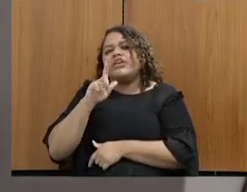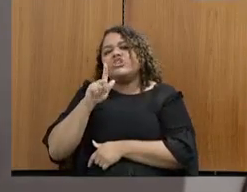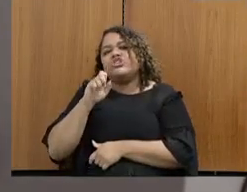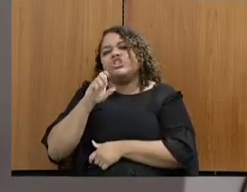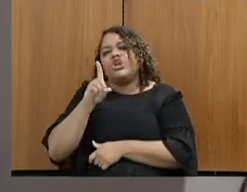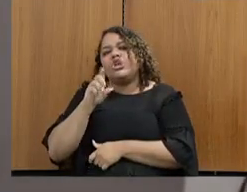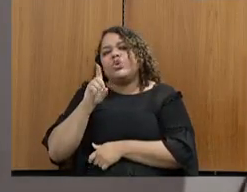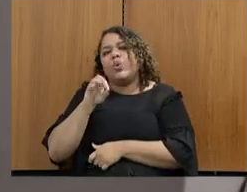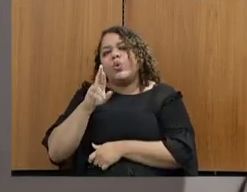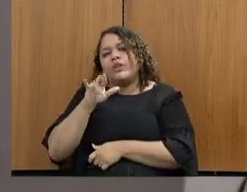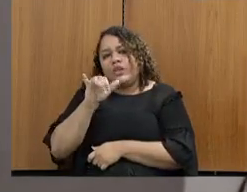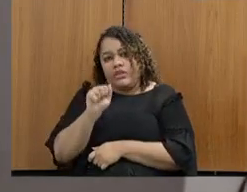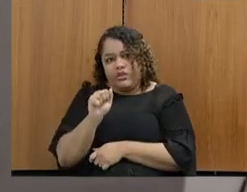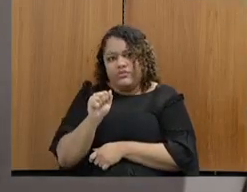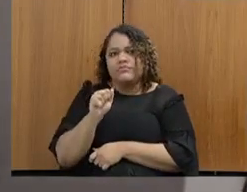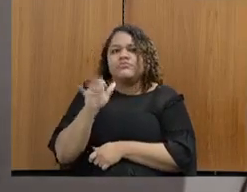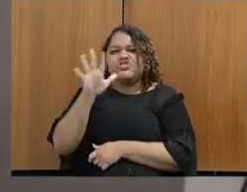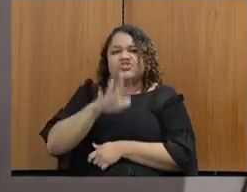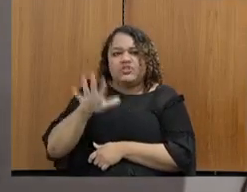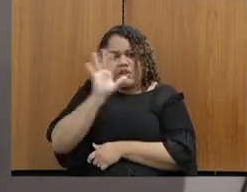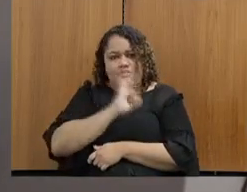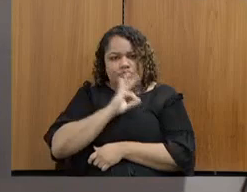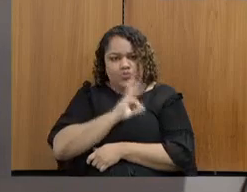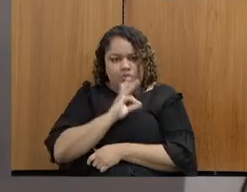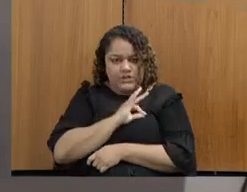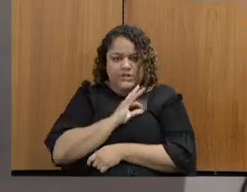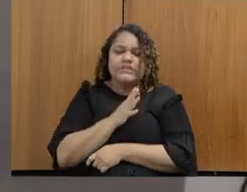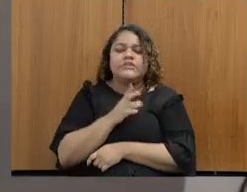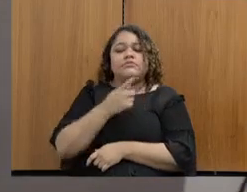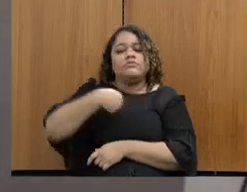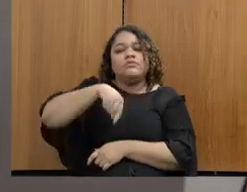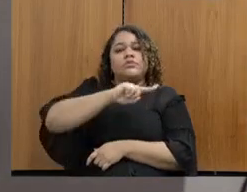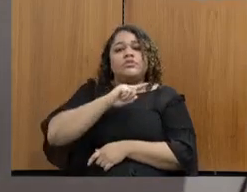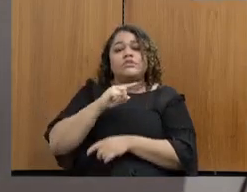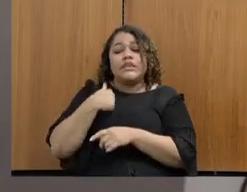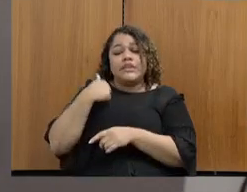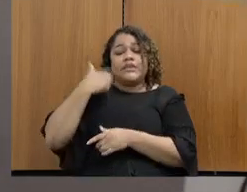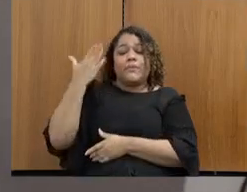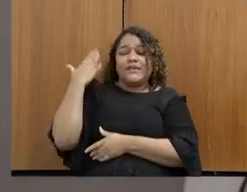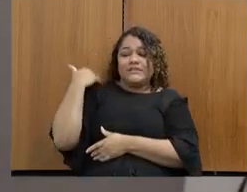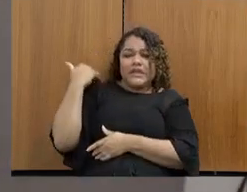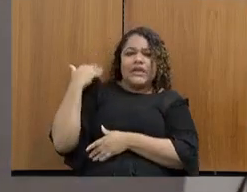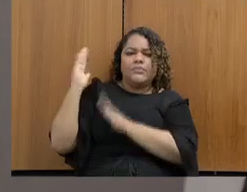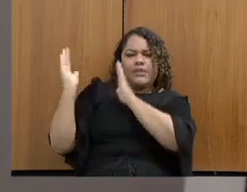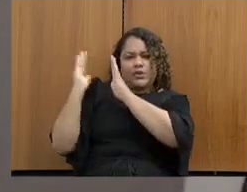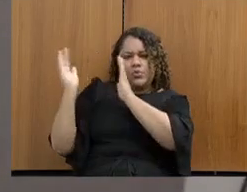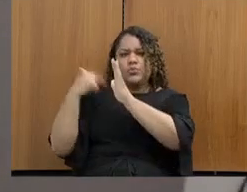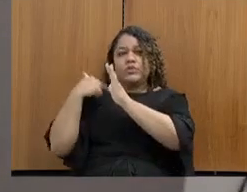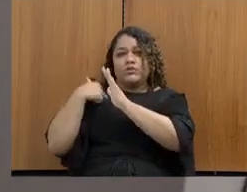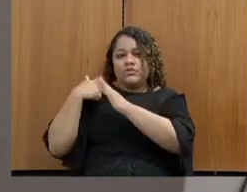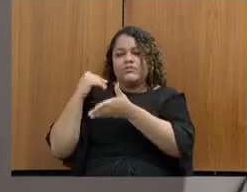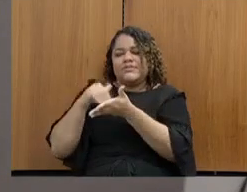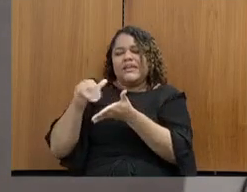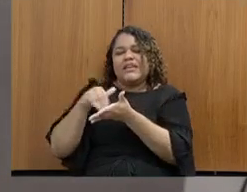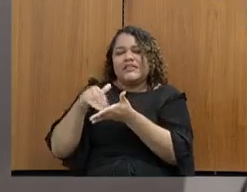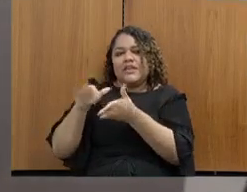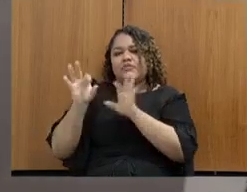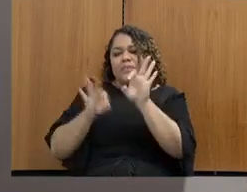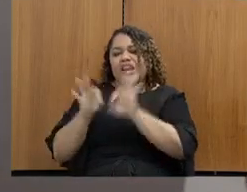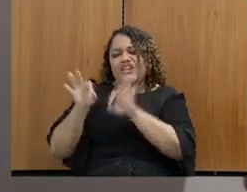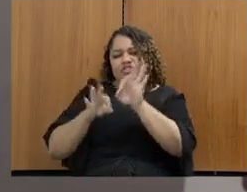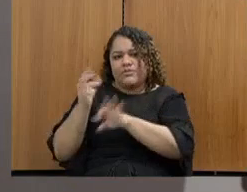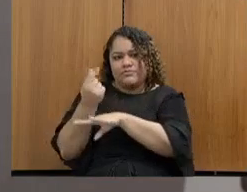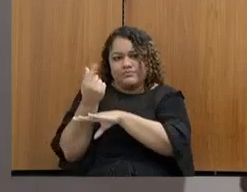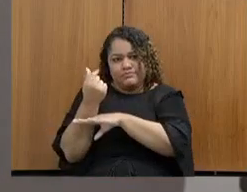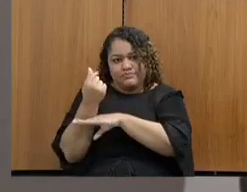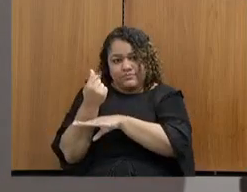Tem esse cuidado a época que eu fui superintendente de planejamento de gestão em Finanças nós tínhamos é como diretoria integrante